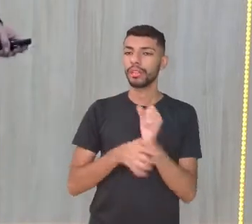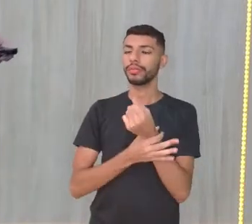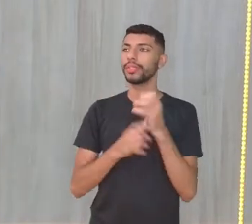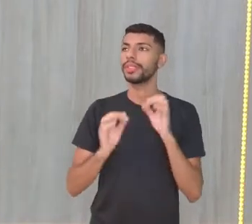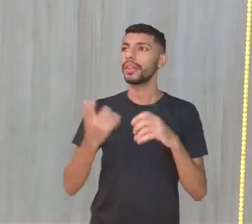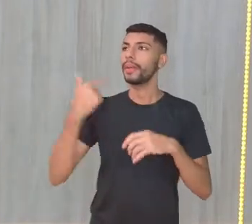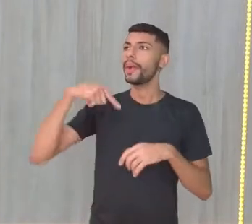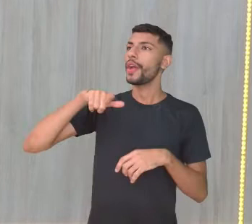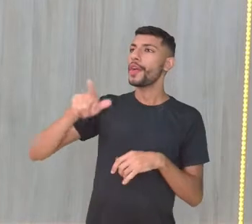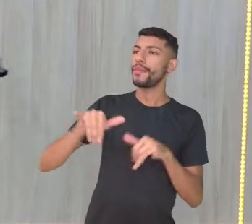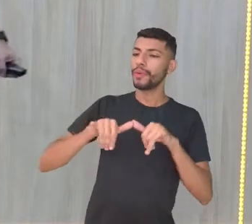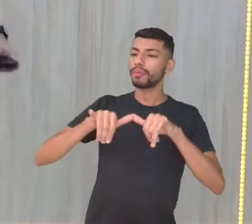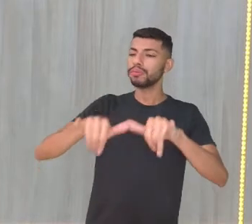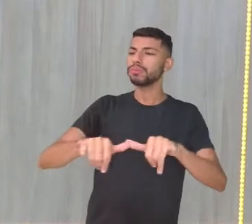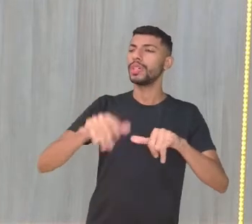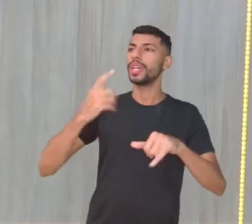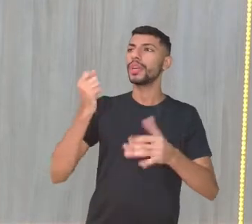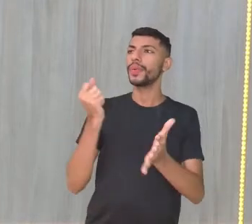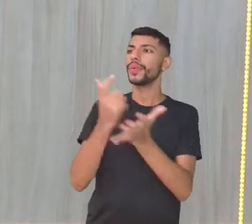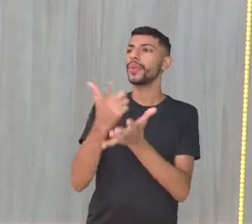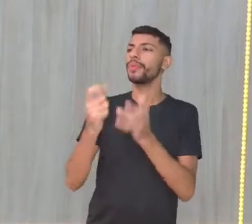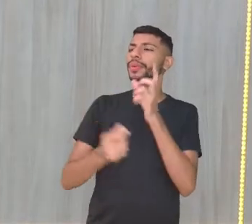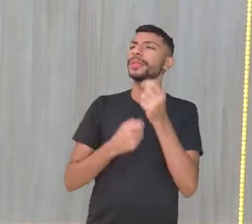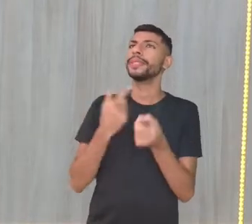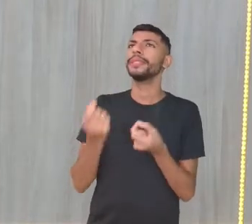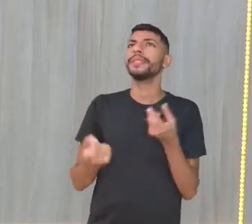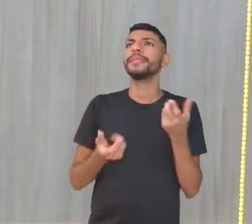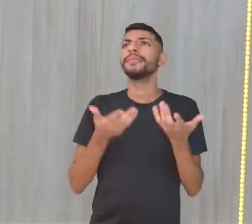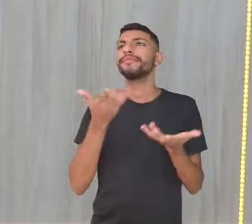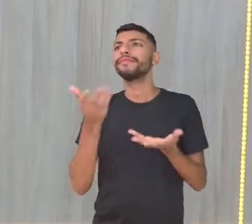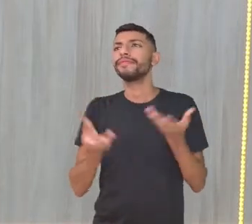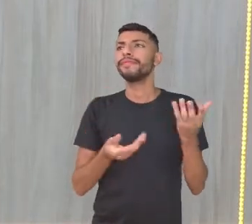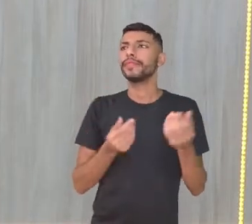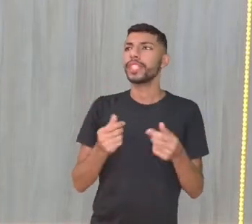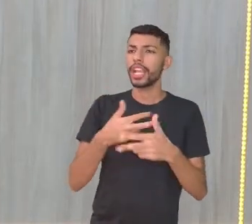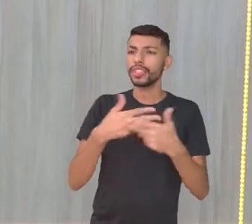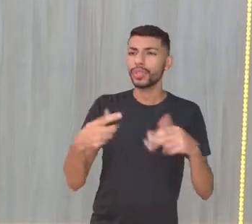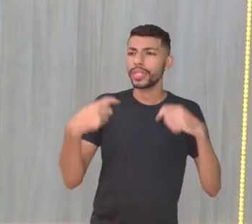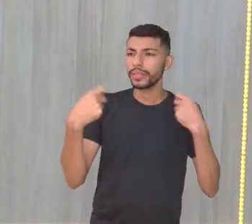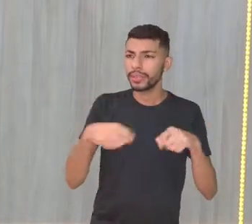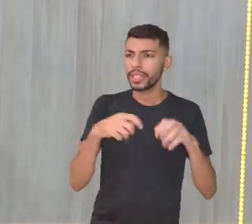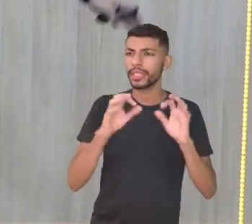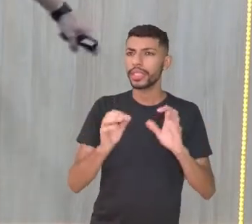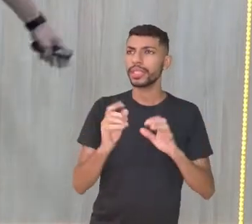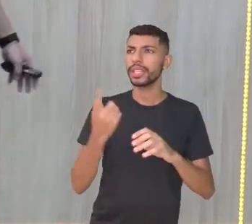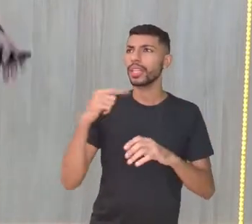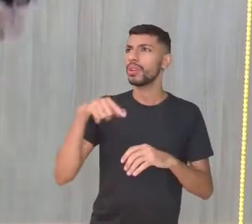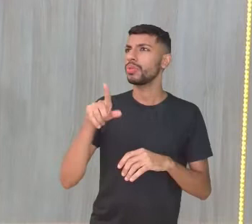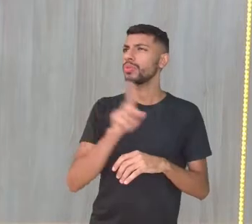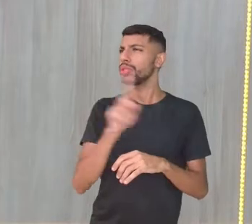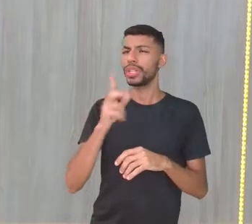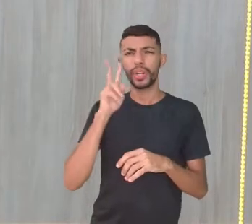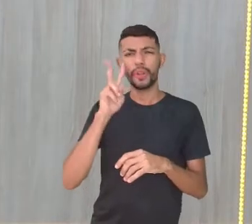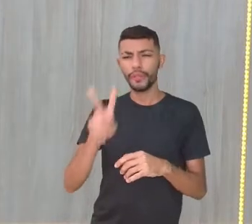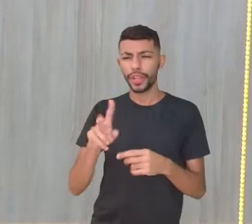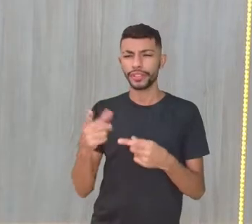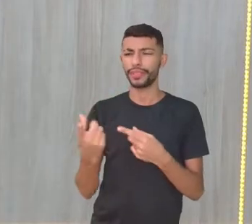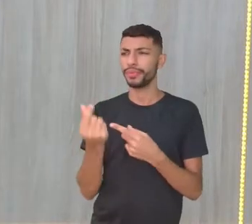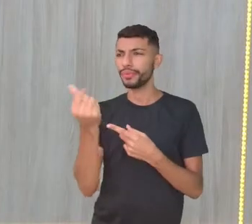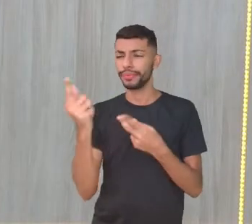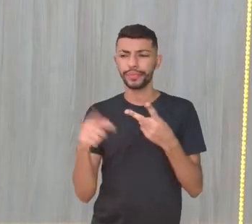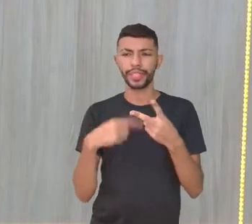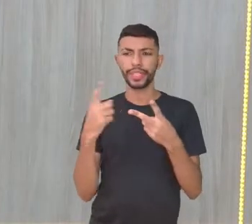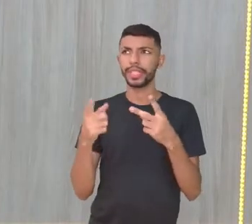vou no supermercado, eu compro o que tiver que comprar, eu não olho nem o preço e nem